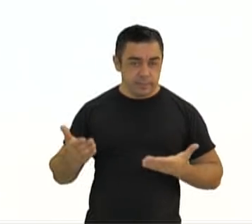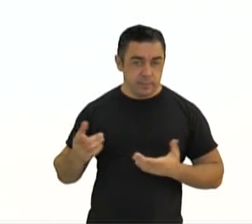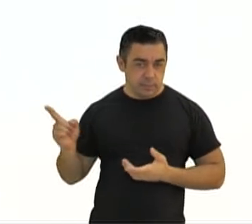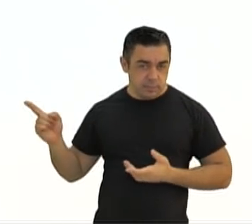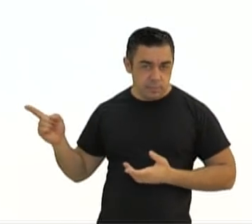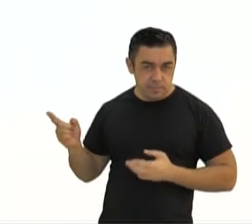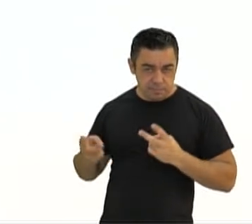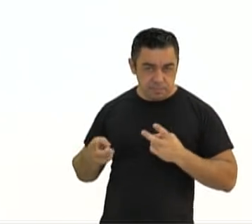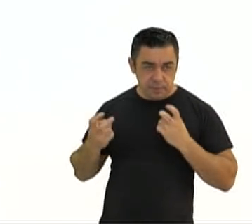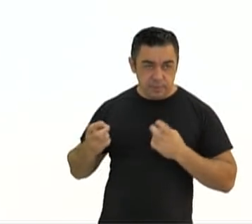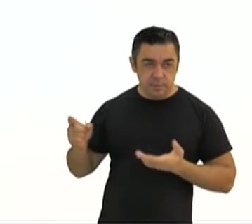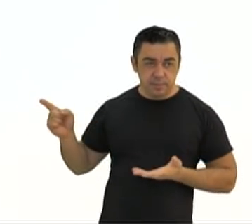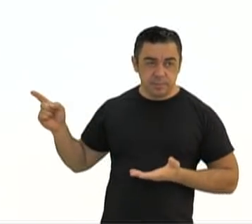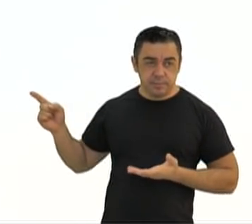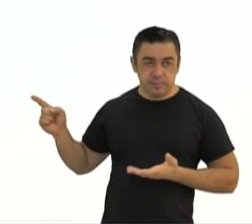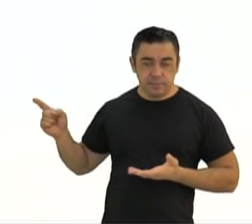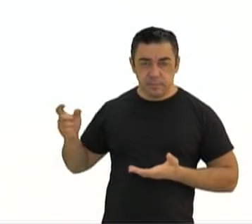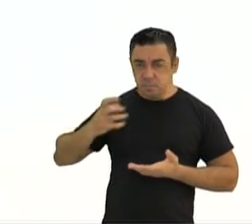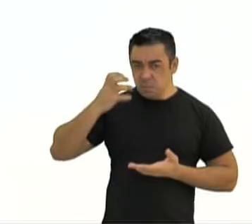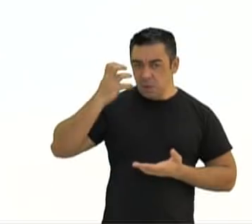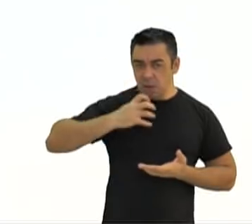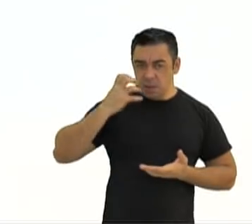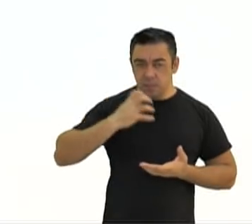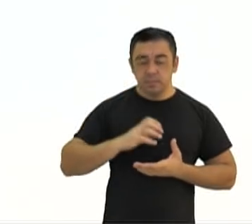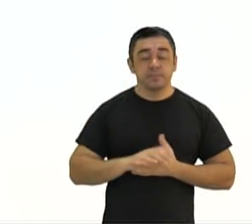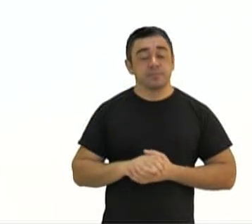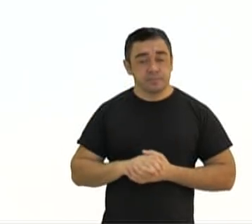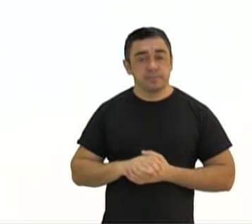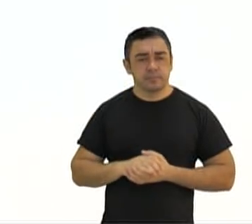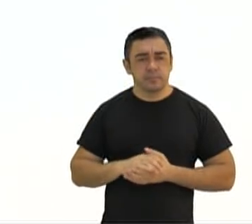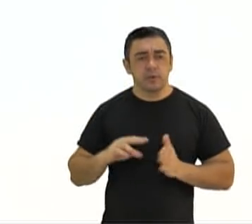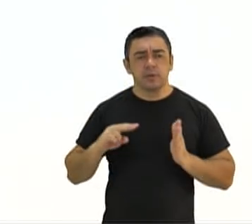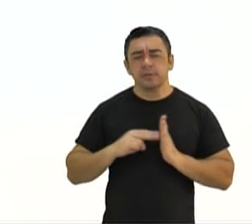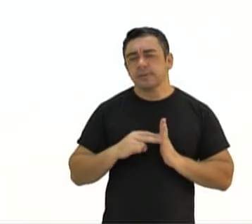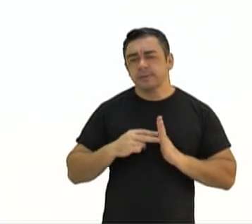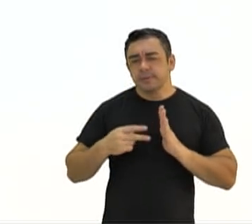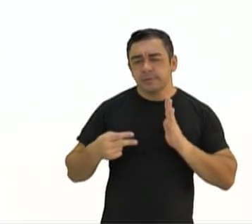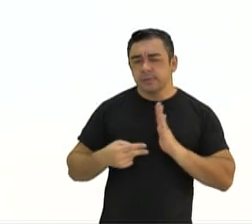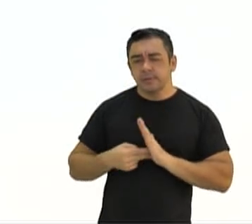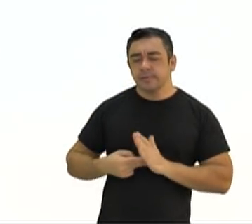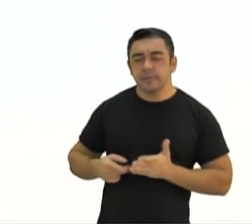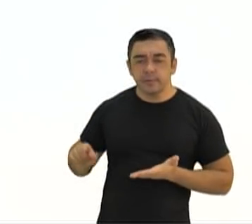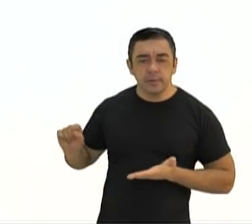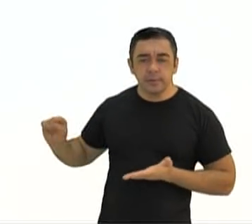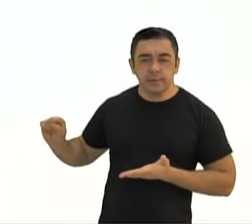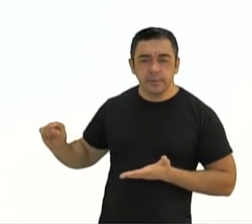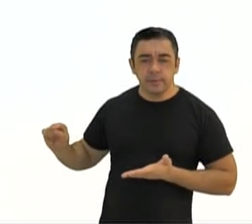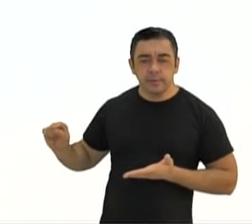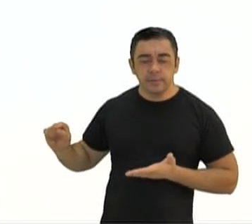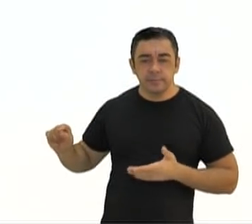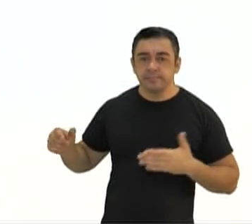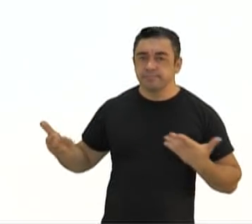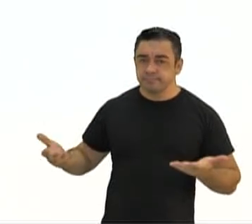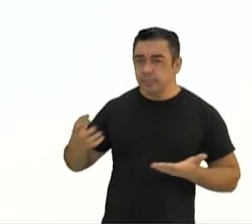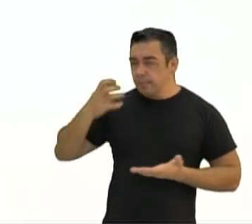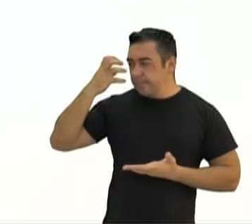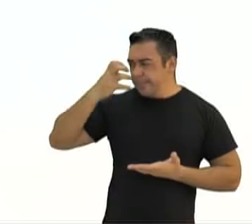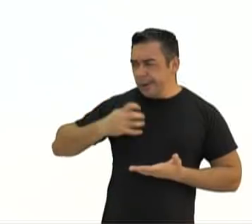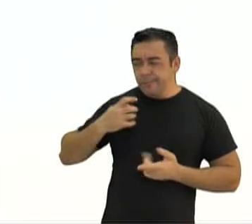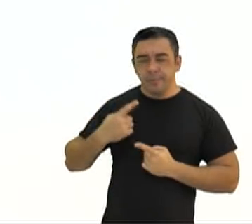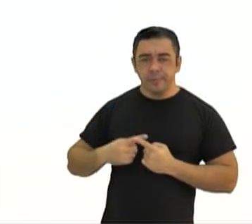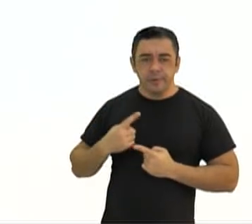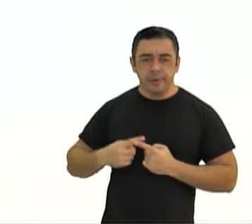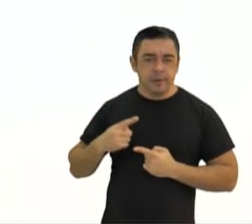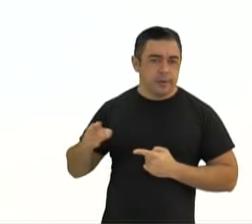de peixe, ela ficou muito brava, né? E aí a gente tem essa expressão da Mafalda, muito brava,